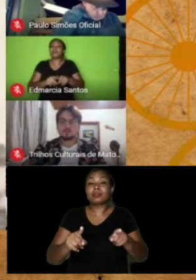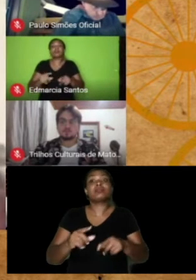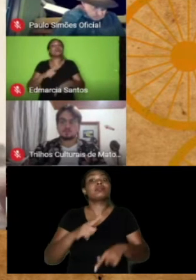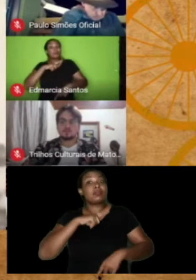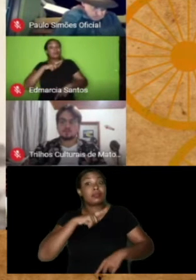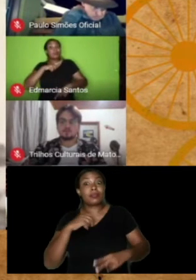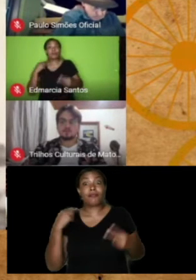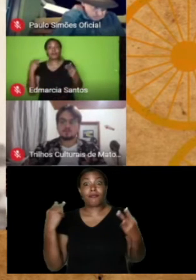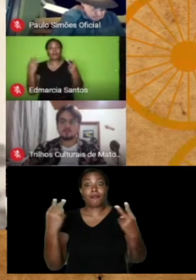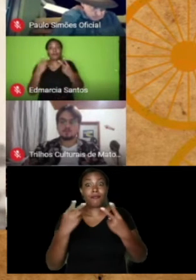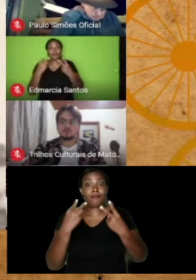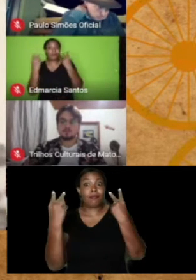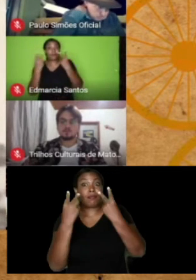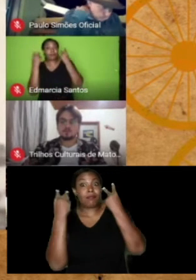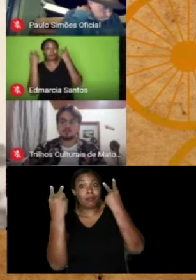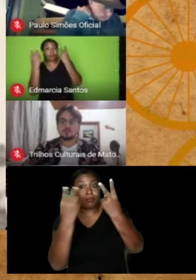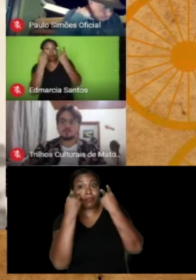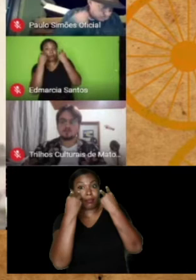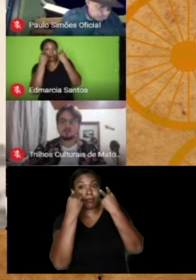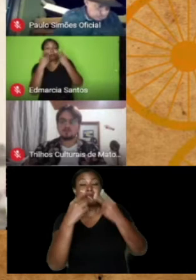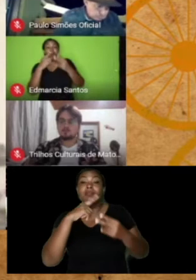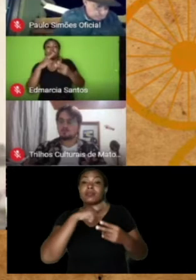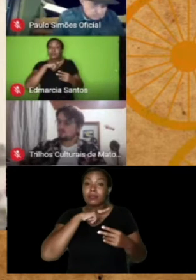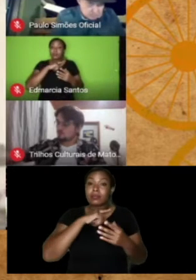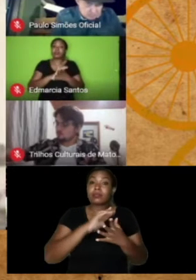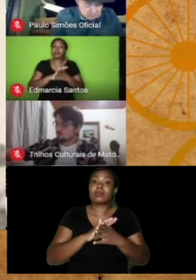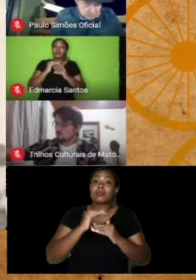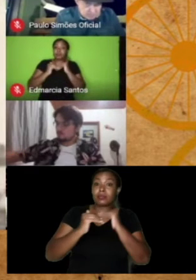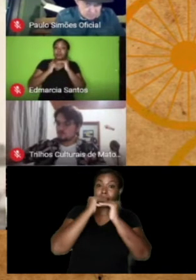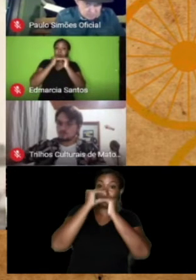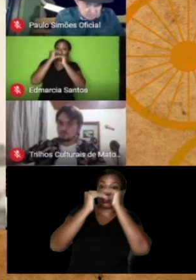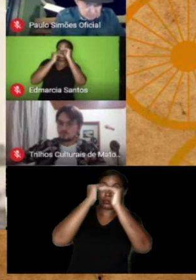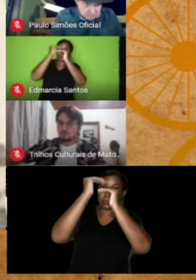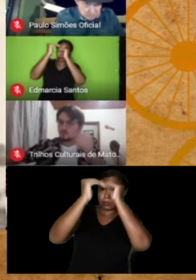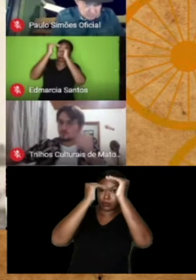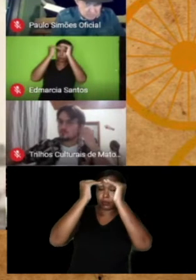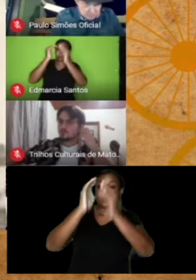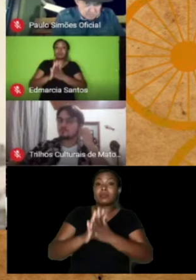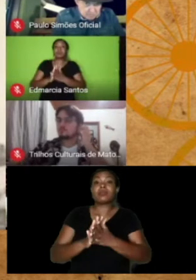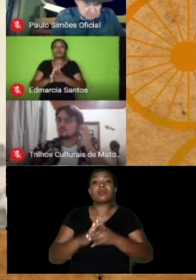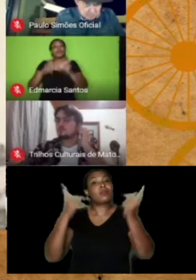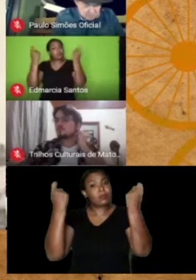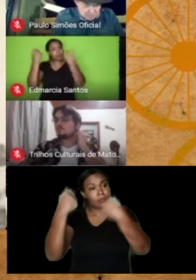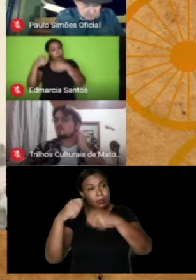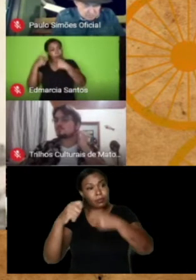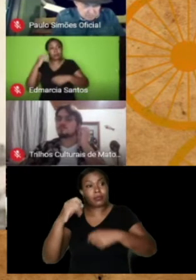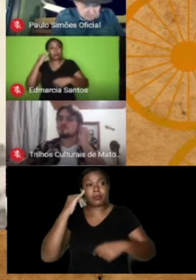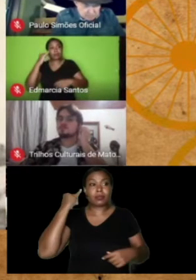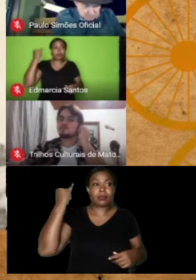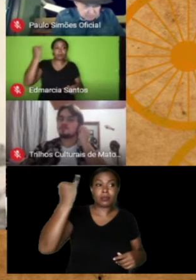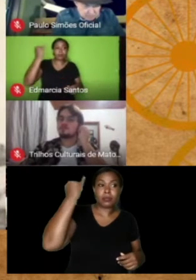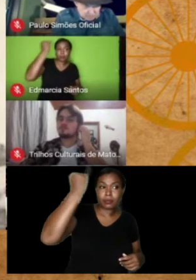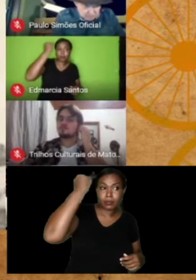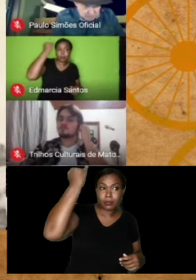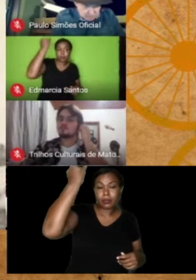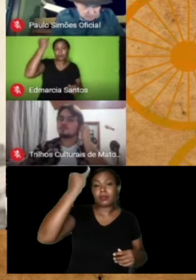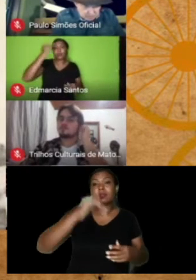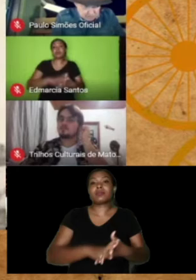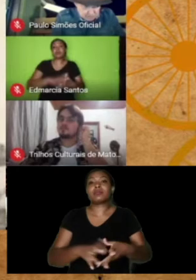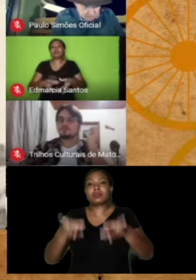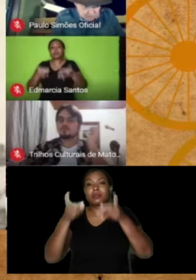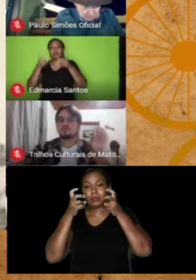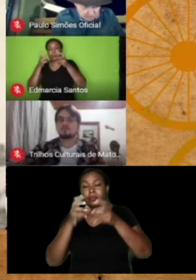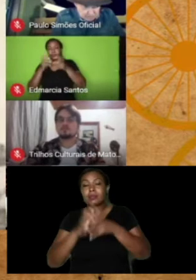tem visões de mundo ali dentro que são importantes para o desenvolvimento. Isso é necessário. Né? A gente vê, por exemplo,